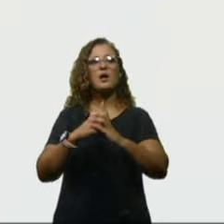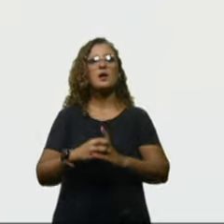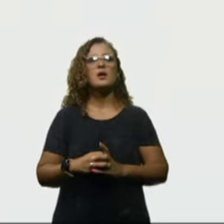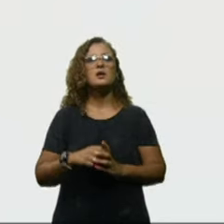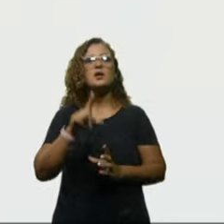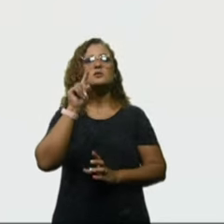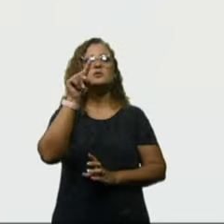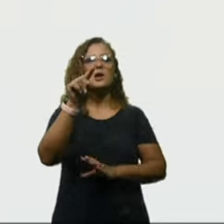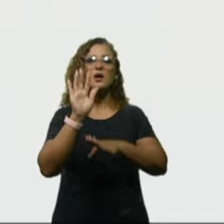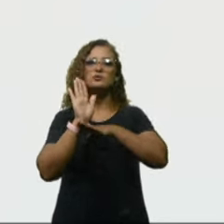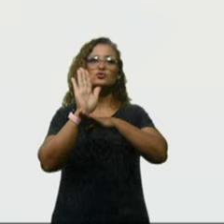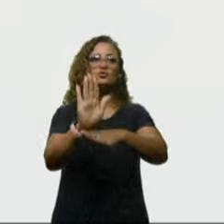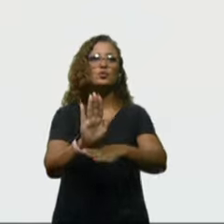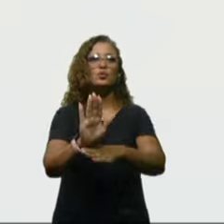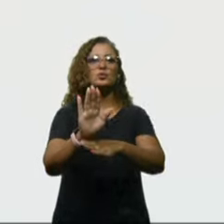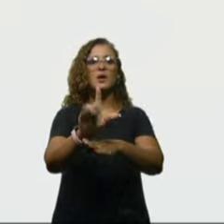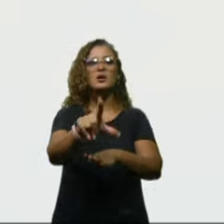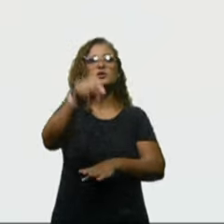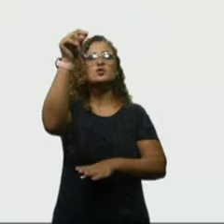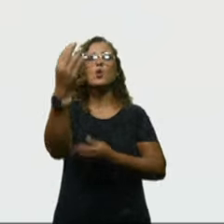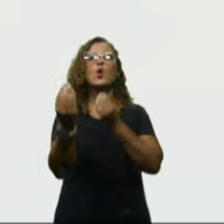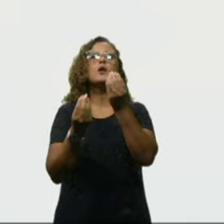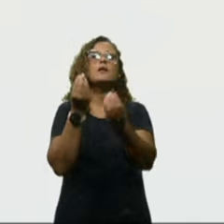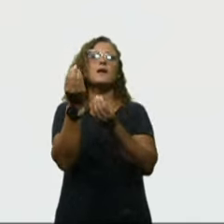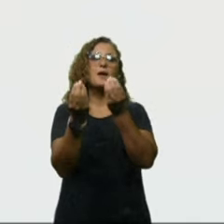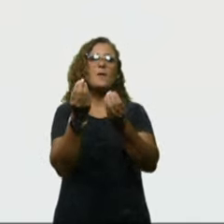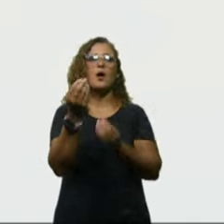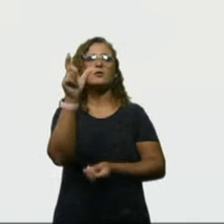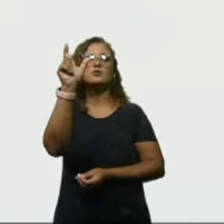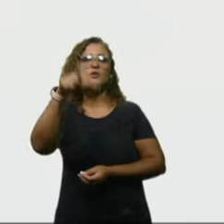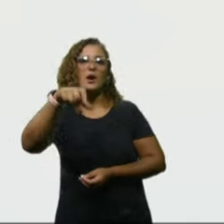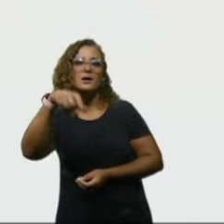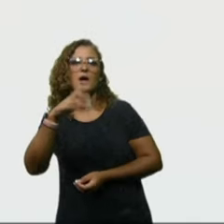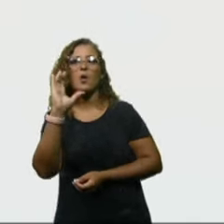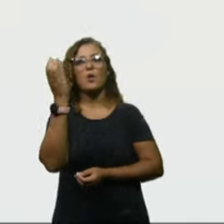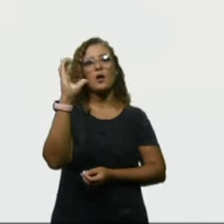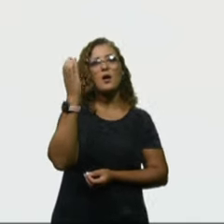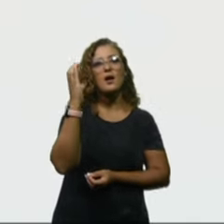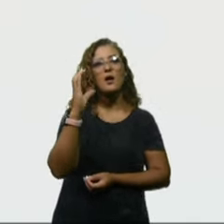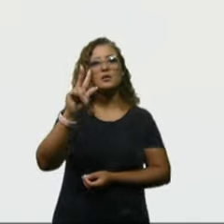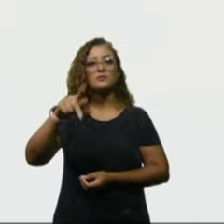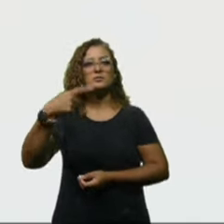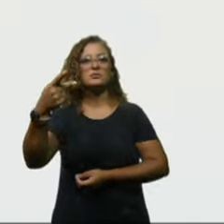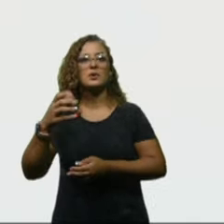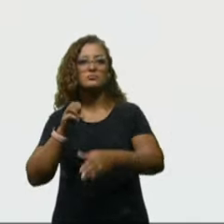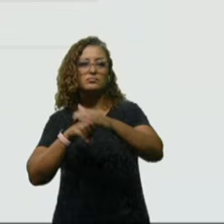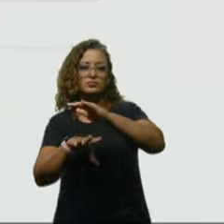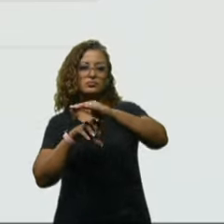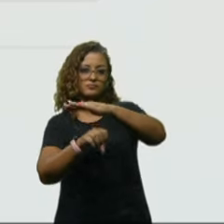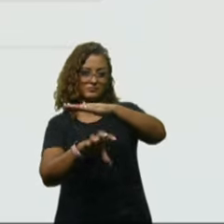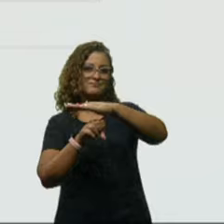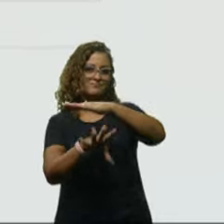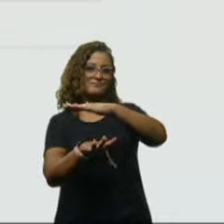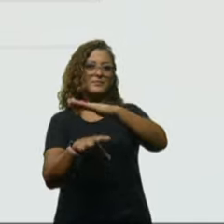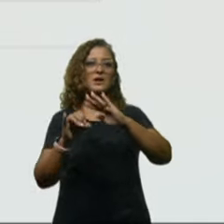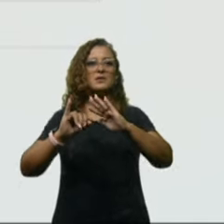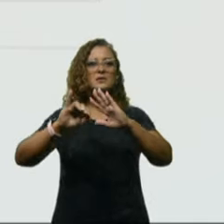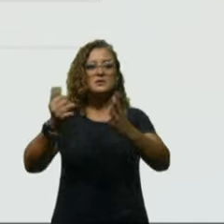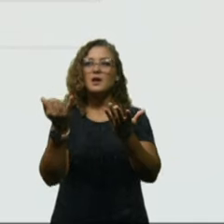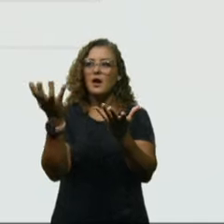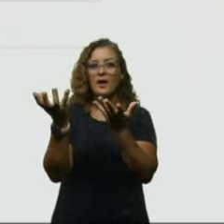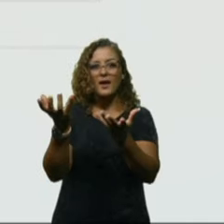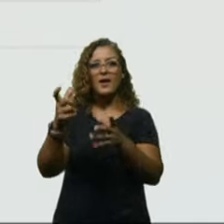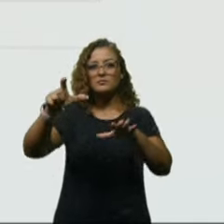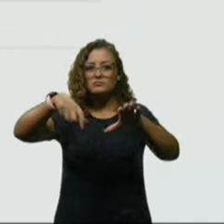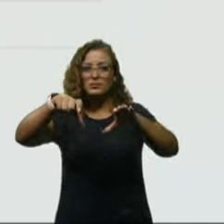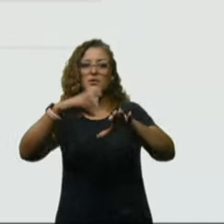escolha sua opção doações via cartão de crédito transferência ou depósito bancário para doações via cartão de crédito